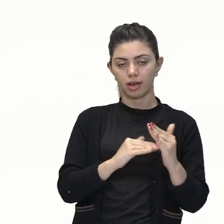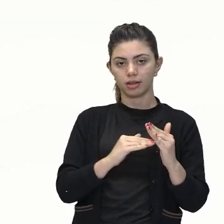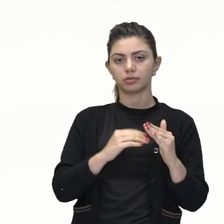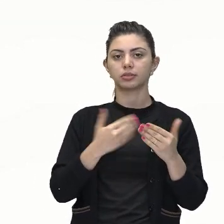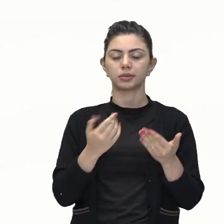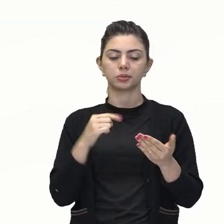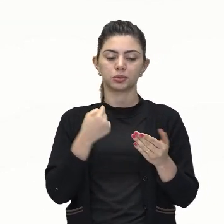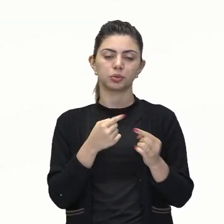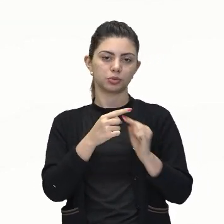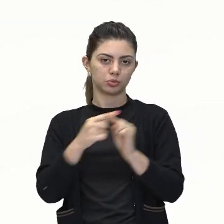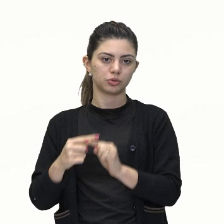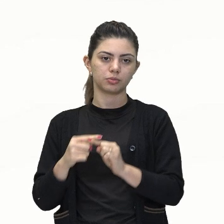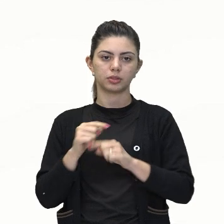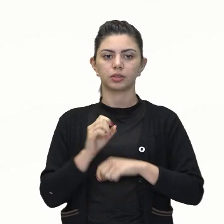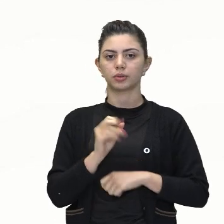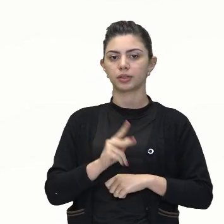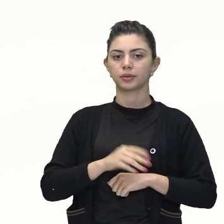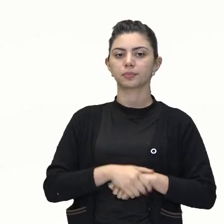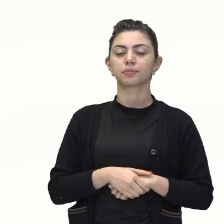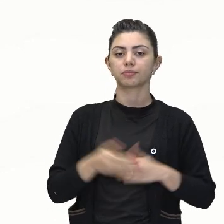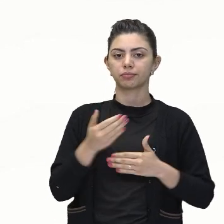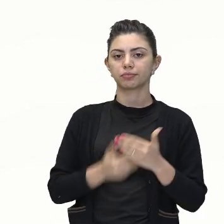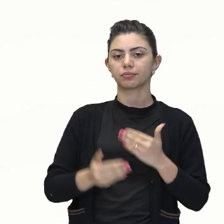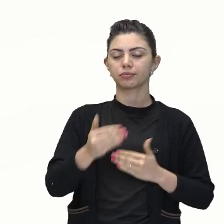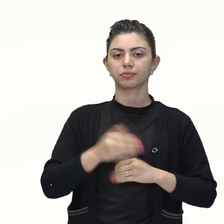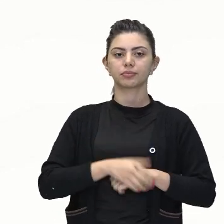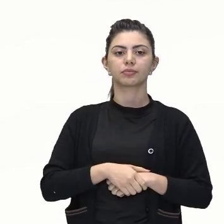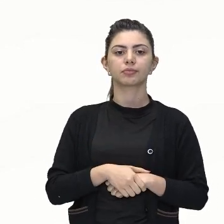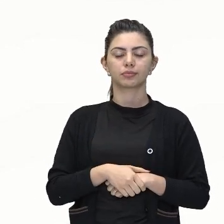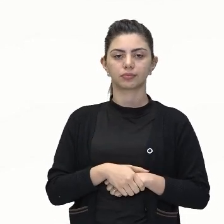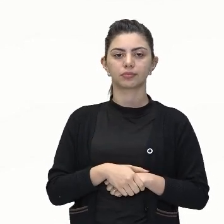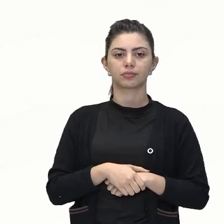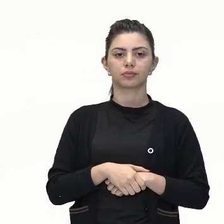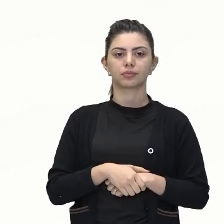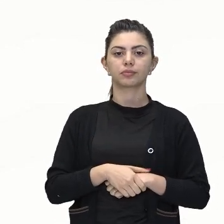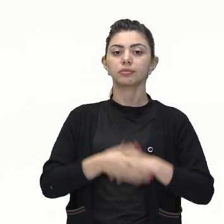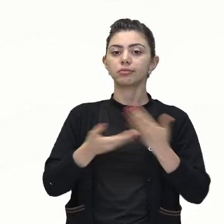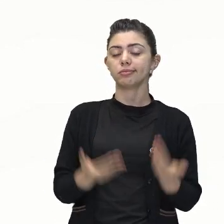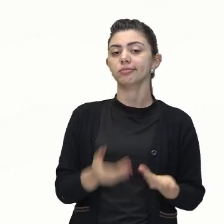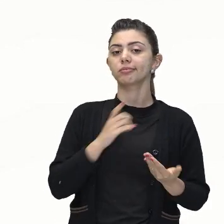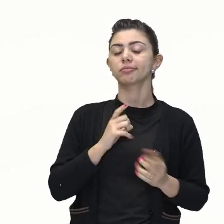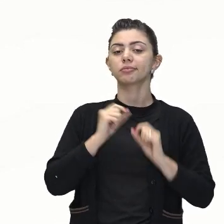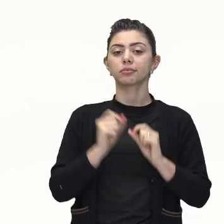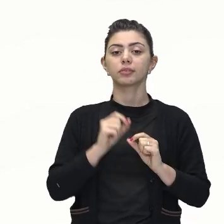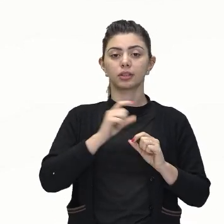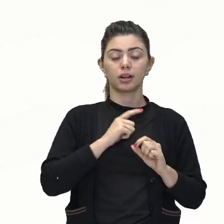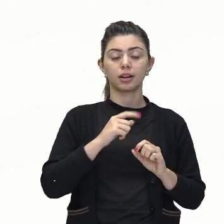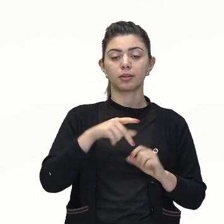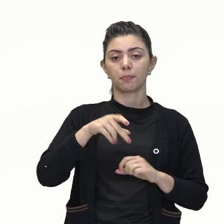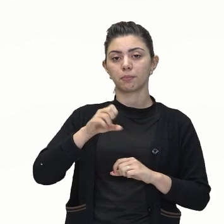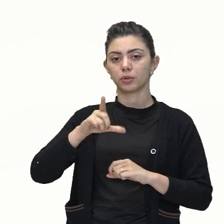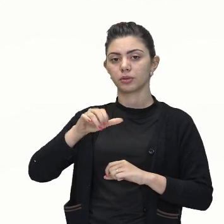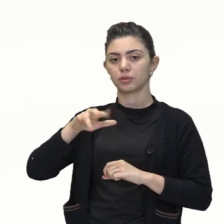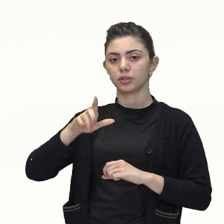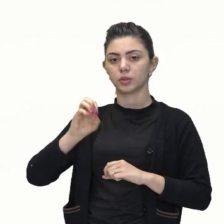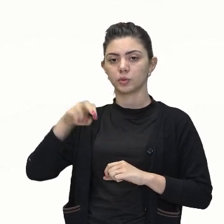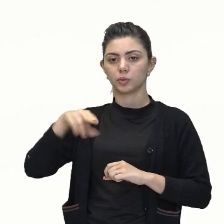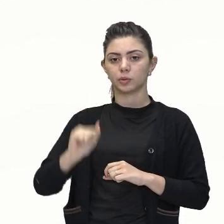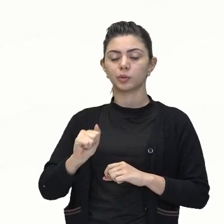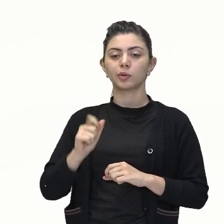figura. Vamos continuar aqui o texto então, olha só. Como os lados de um polígono regular são